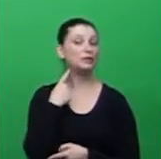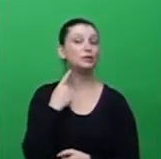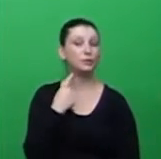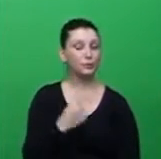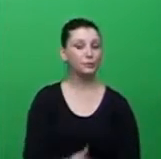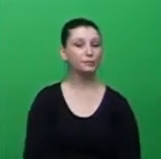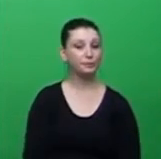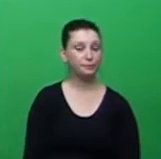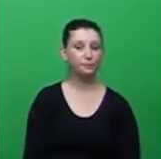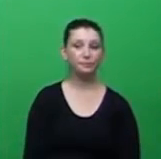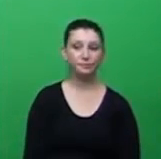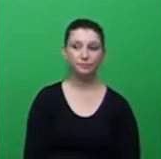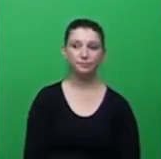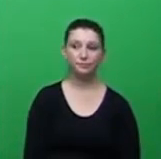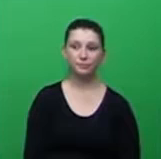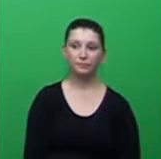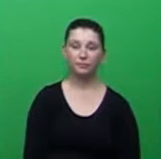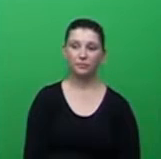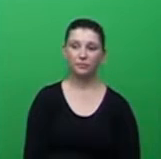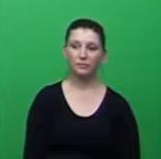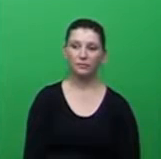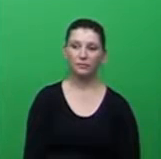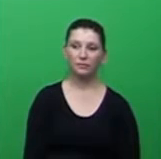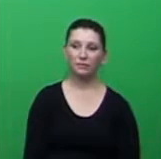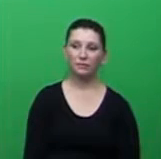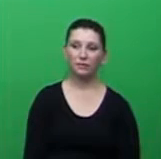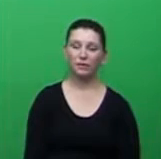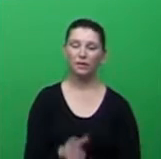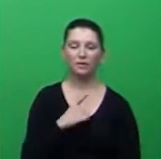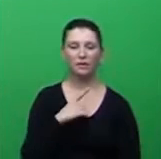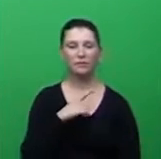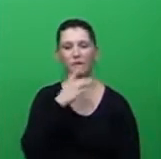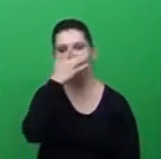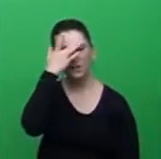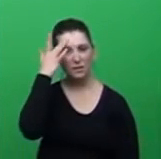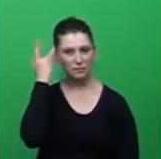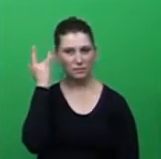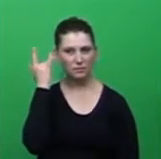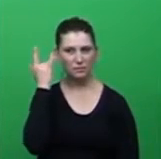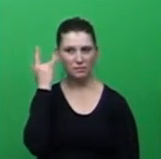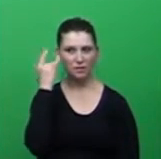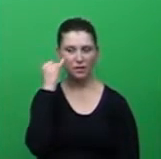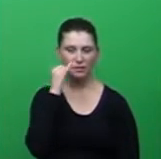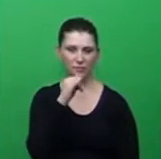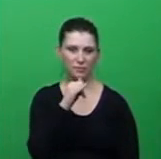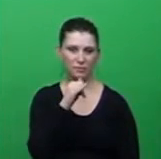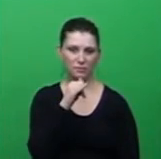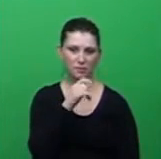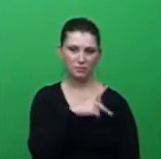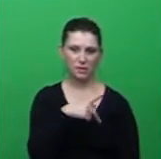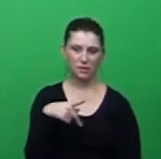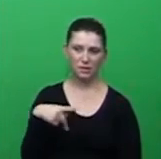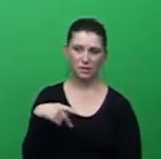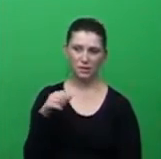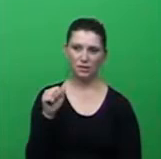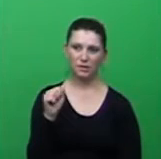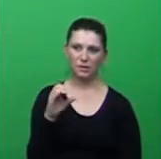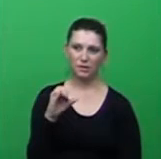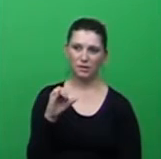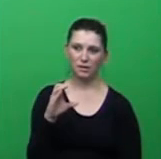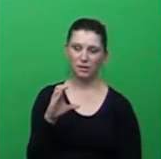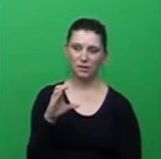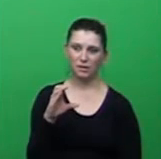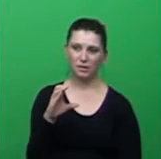Face e ela disse o seguinte, que chegou numa determinada reunião, ela é presidente da SIC Mulher,